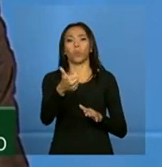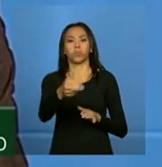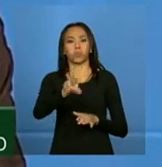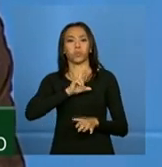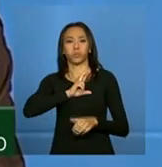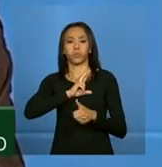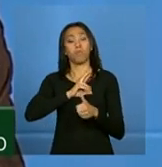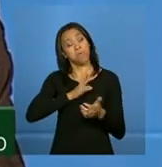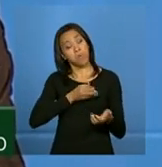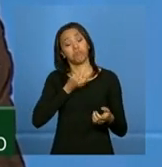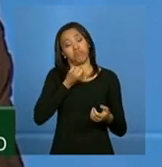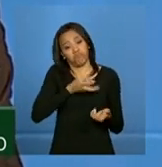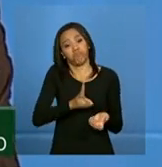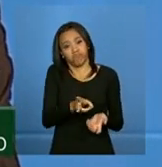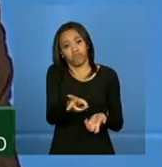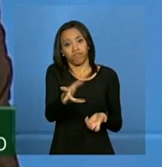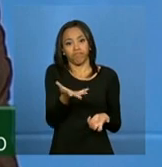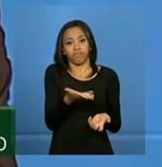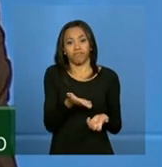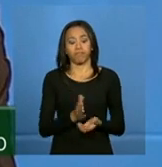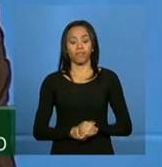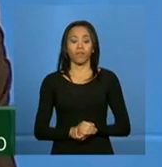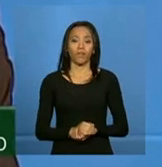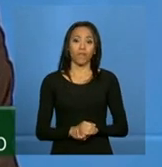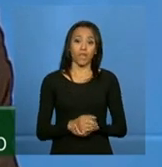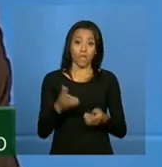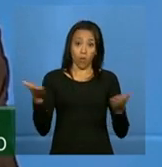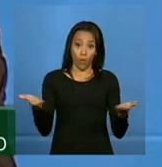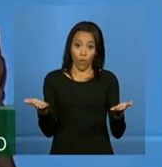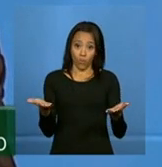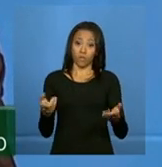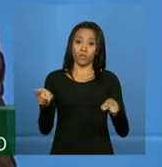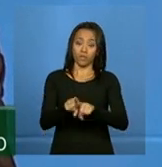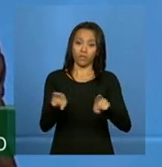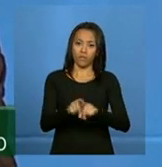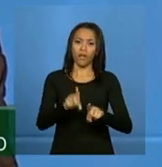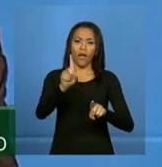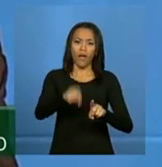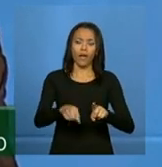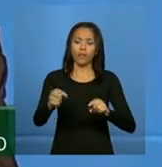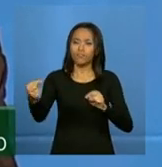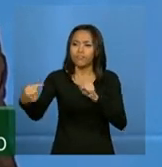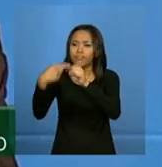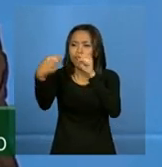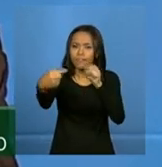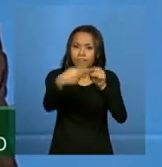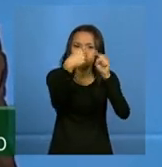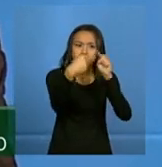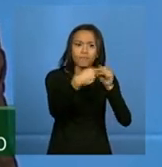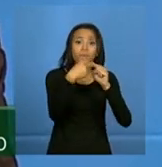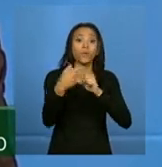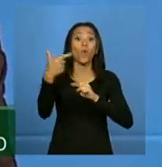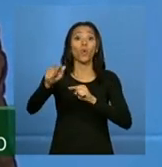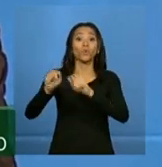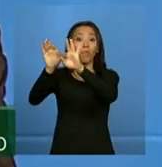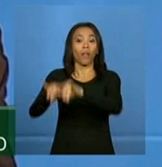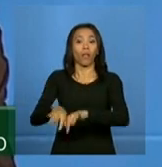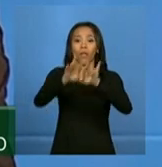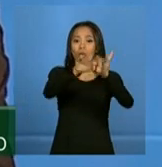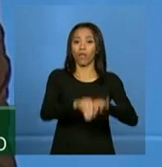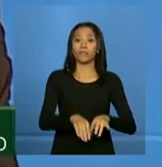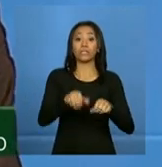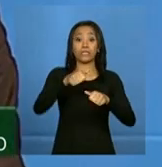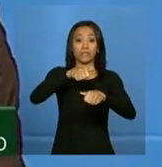são bem-vindos. Isso agora é confirmado por outras referências e evidências do relatório de setembro, que acaba